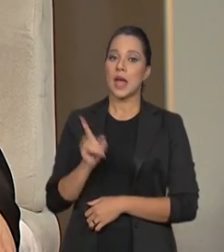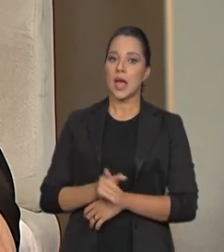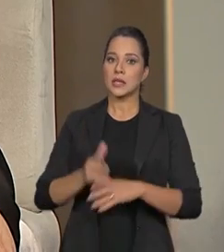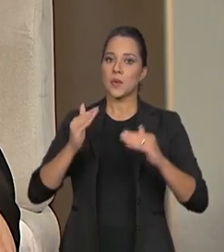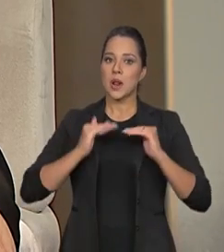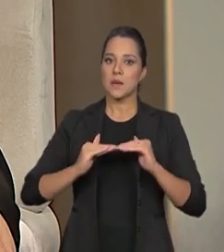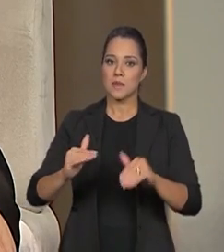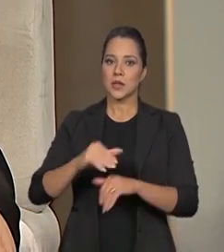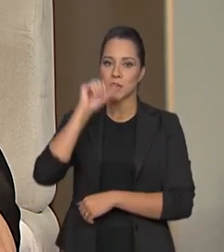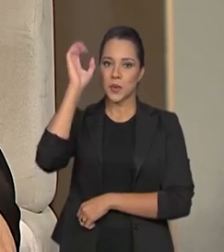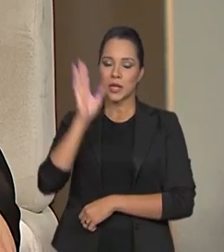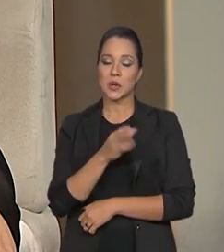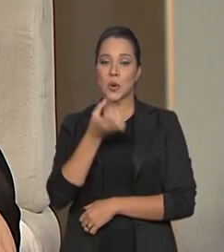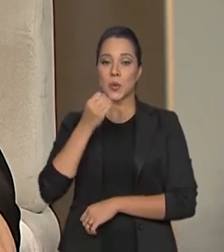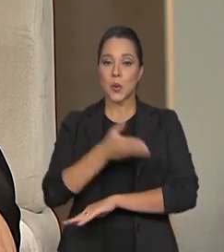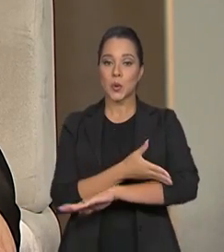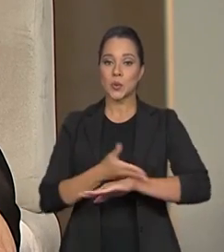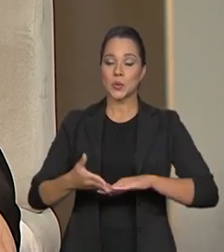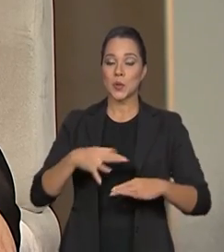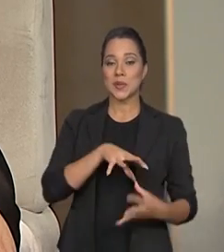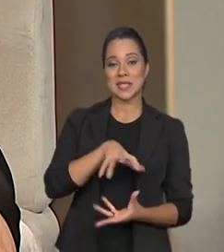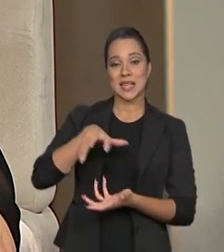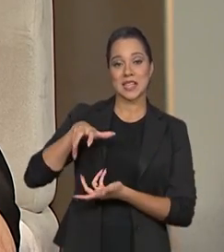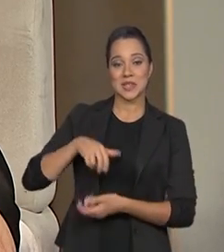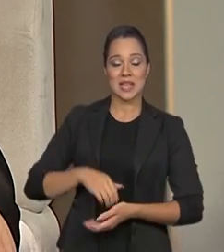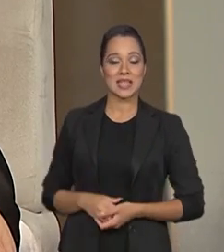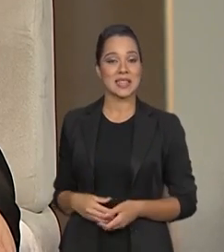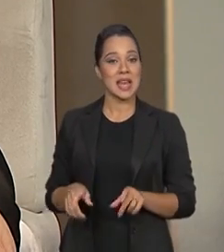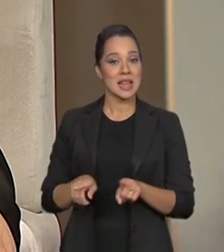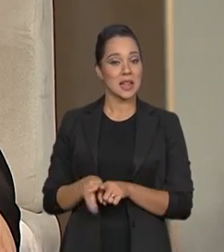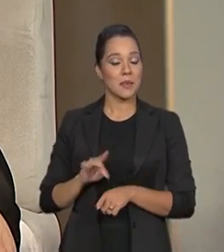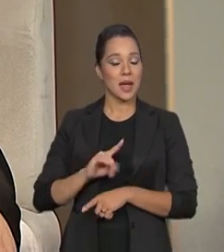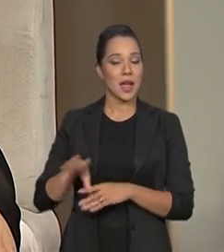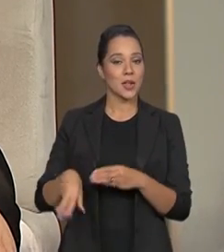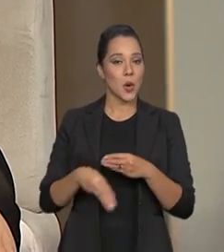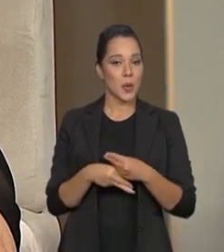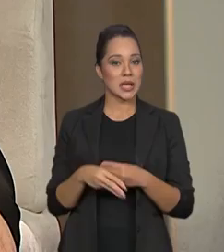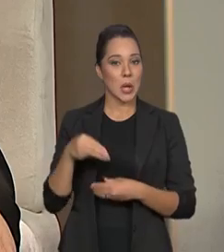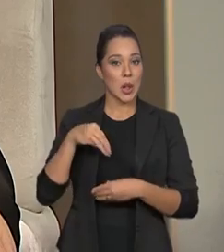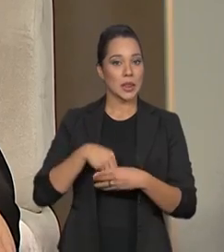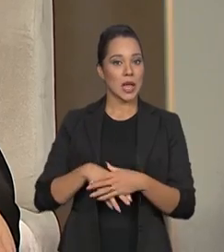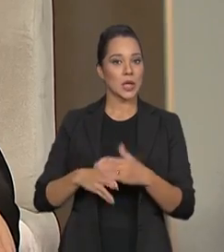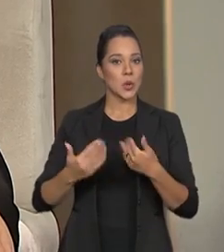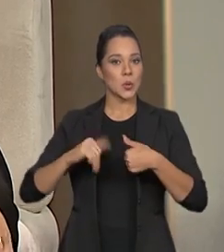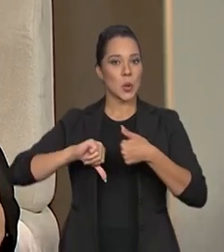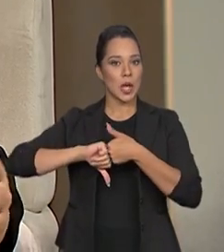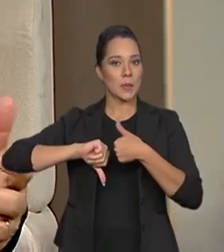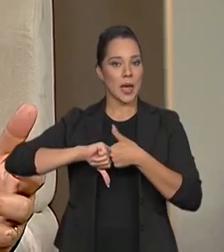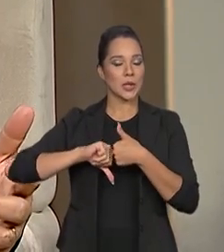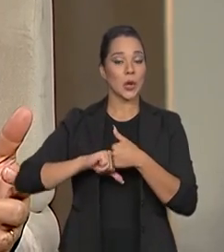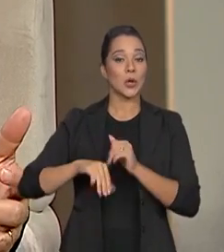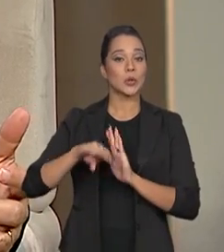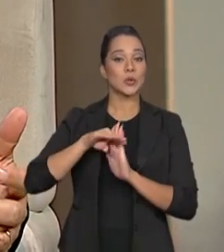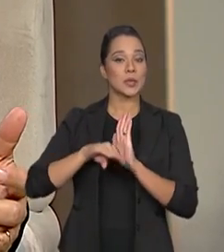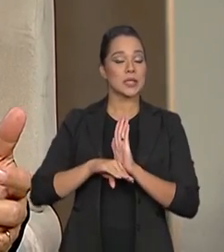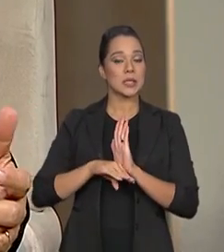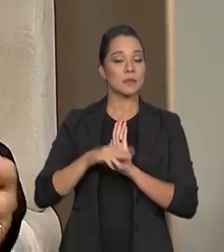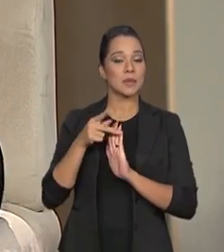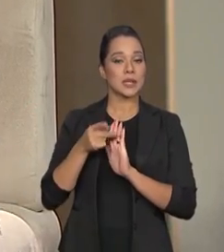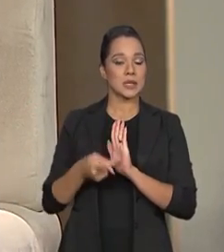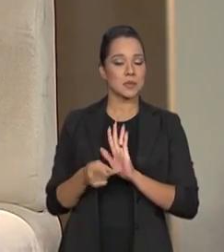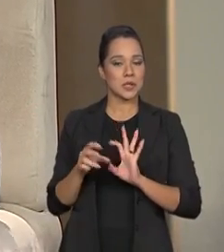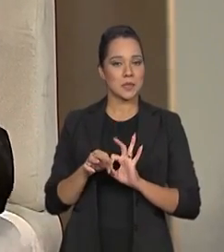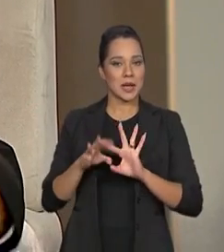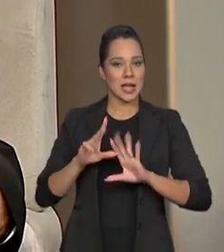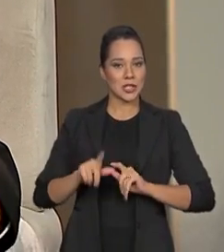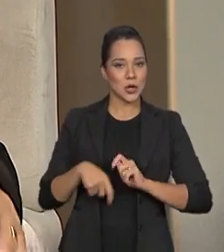do Brasil as boas práticas internacionais é também uma incorporação dentro do Inmetro dos princípios de liberdade Econômica